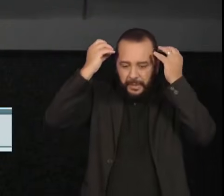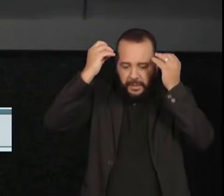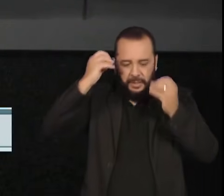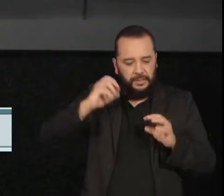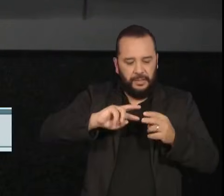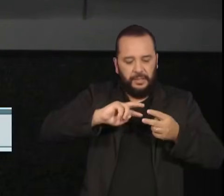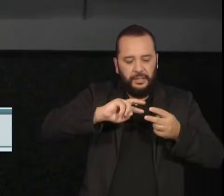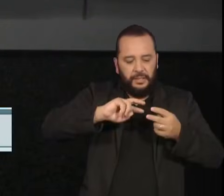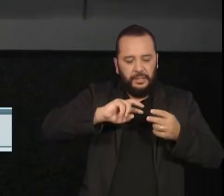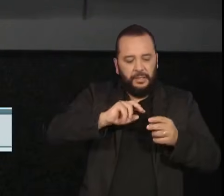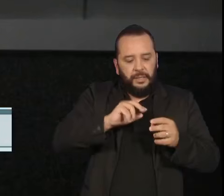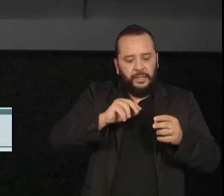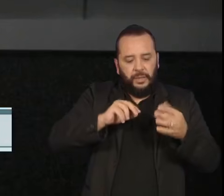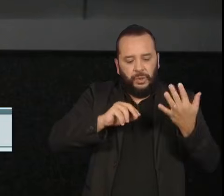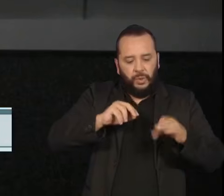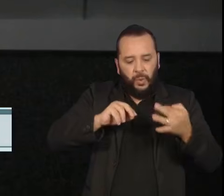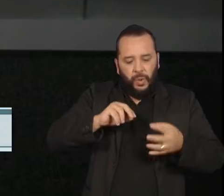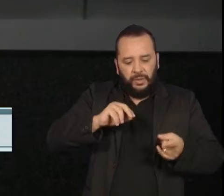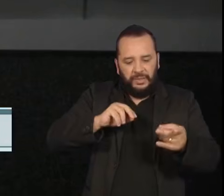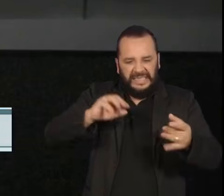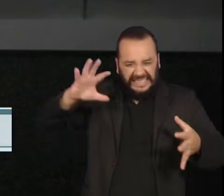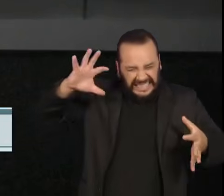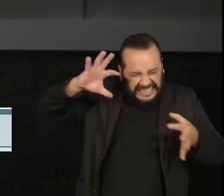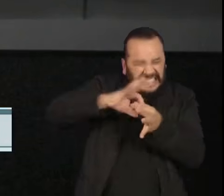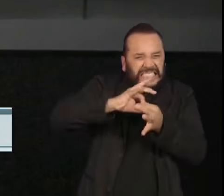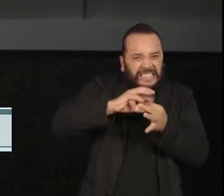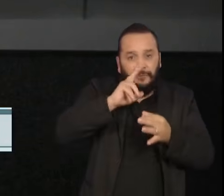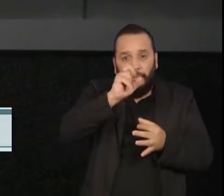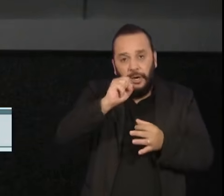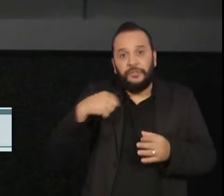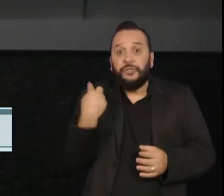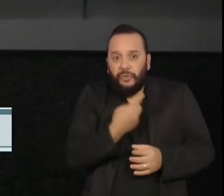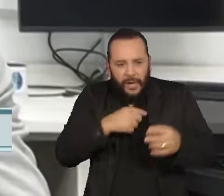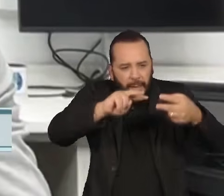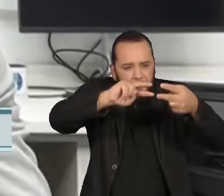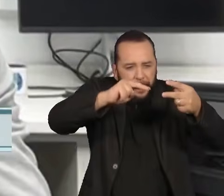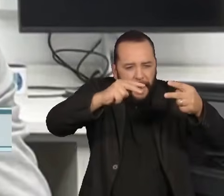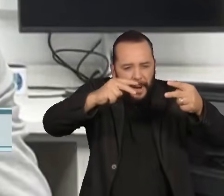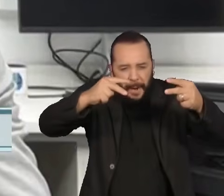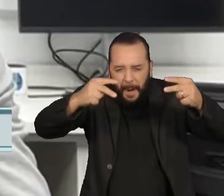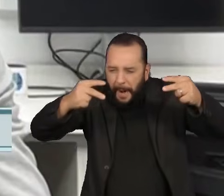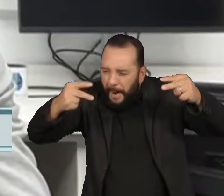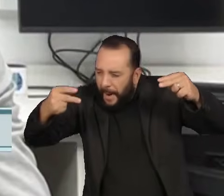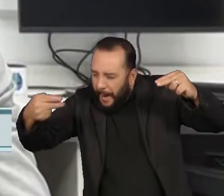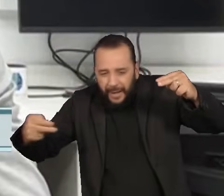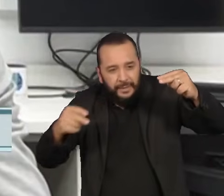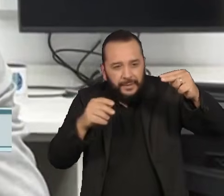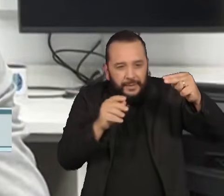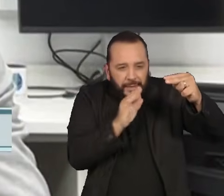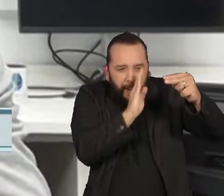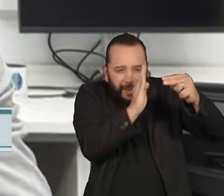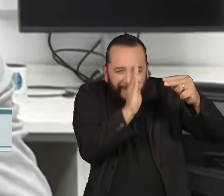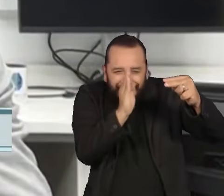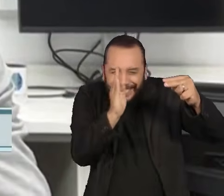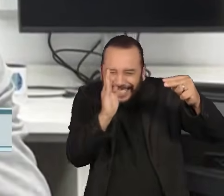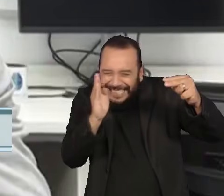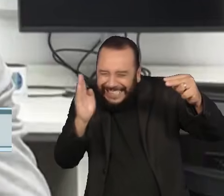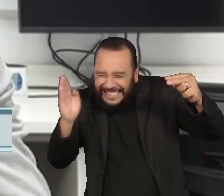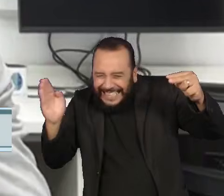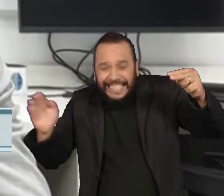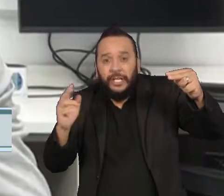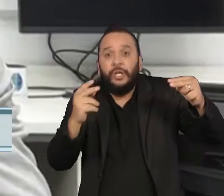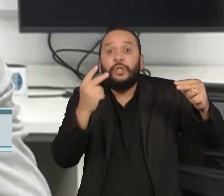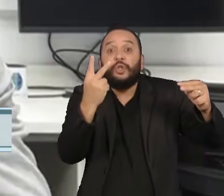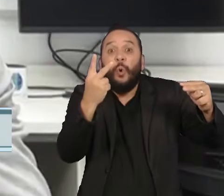as correlações entre esses pedacinhos, mais precisamente 2.500 pedaços. E a partir disso, a gente pensou